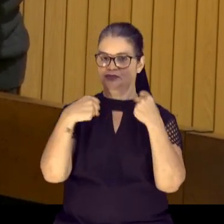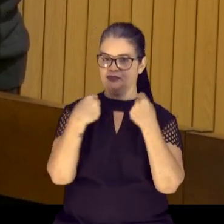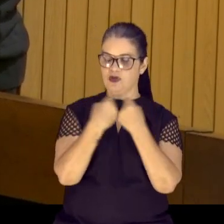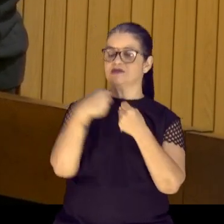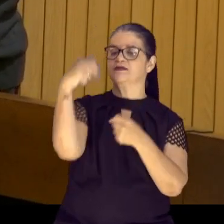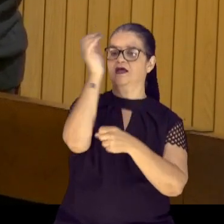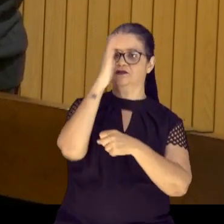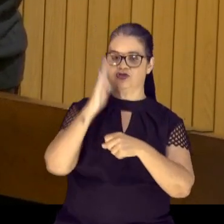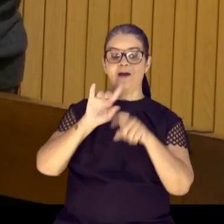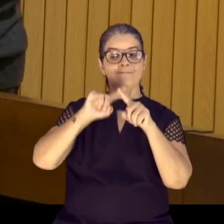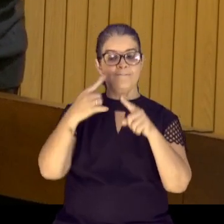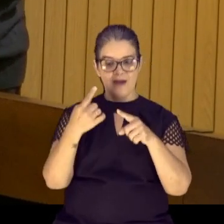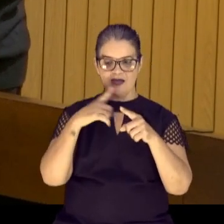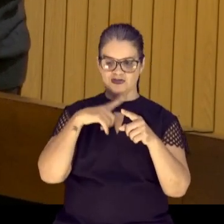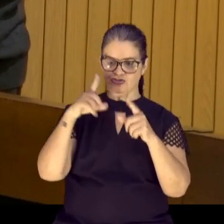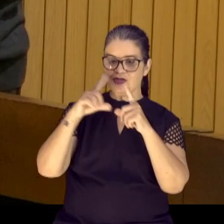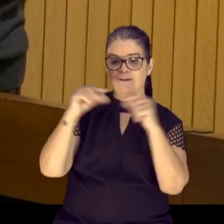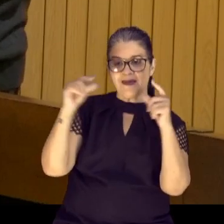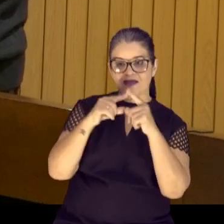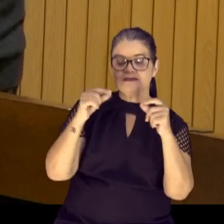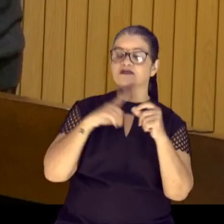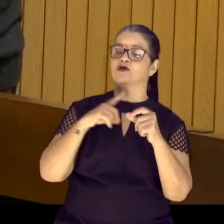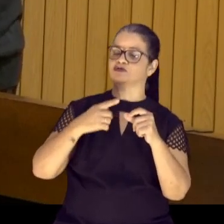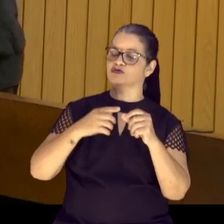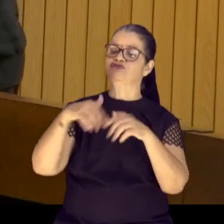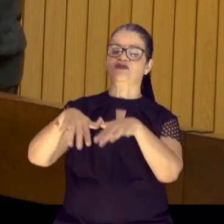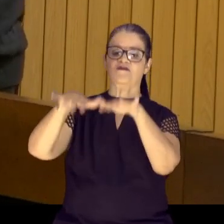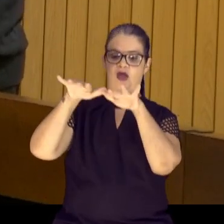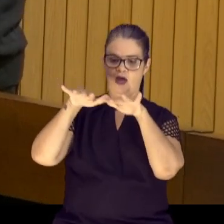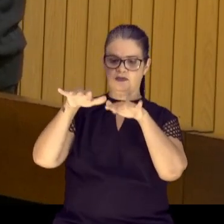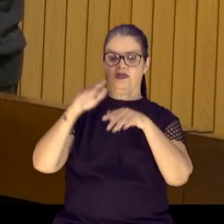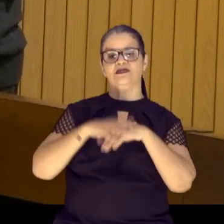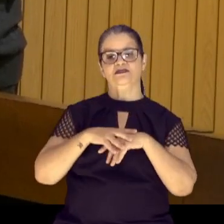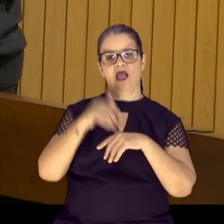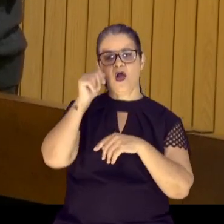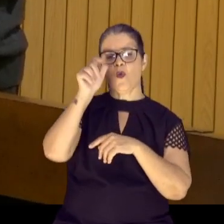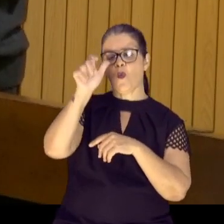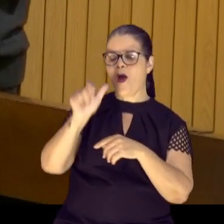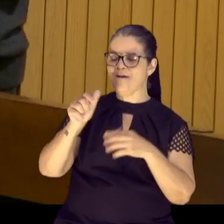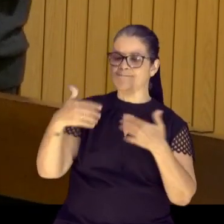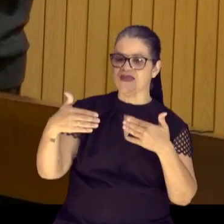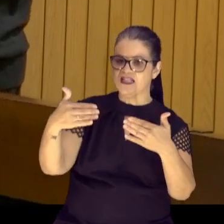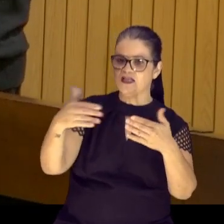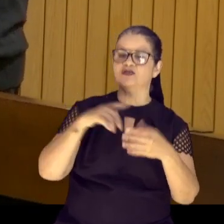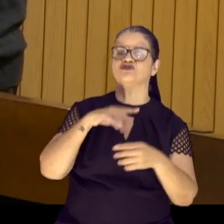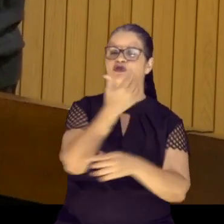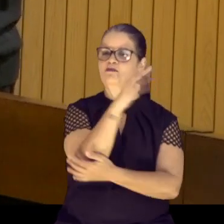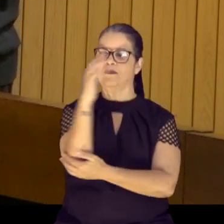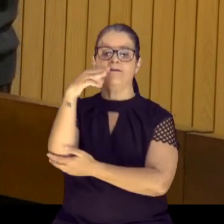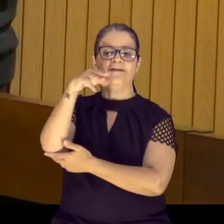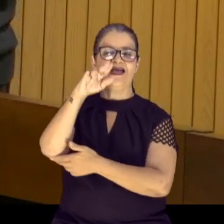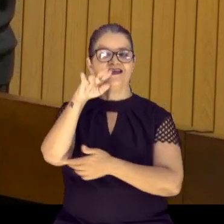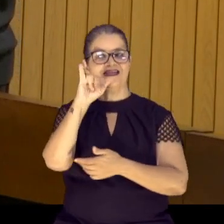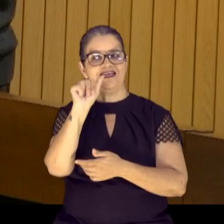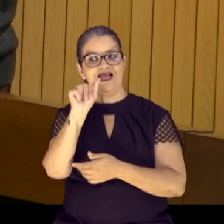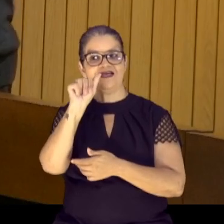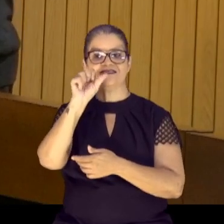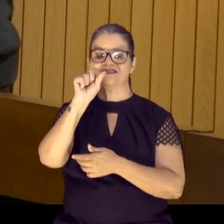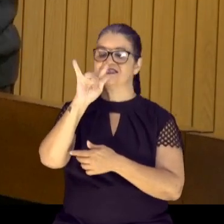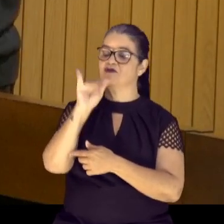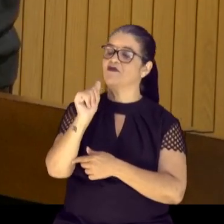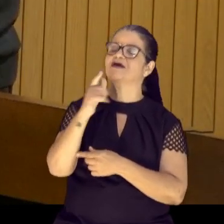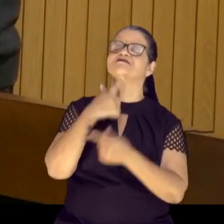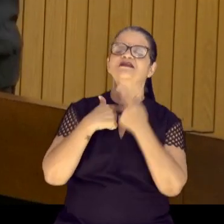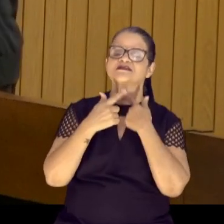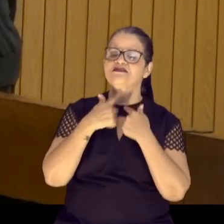Brasileiro. Mas de Brasília, onde tive audiência com a ministra do Meio Ambiente, Marina Silva, quero desejar